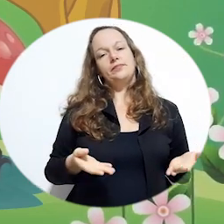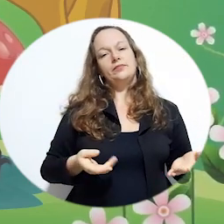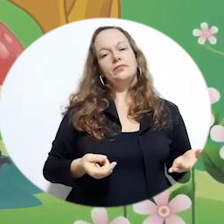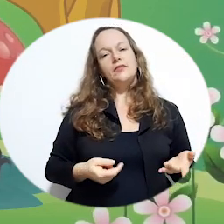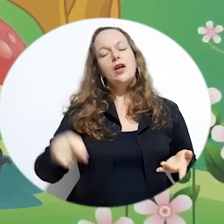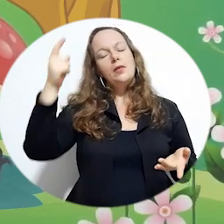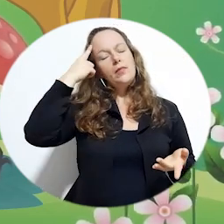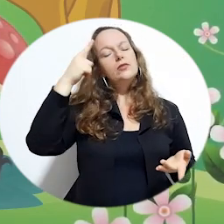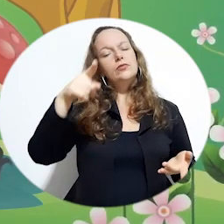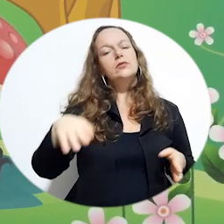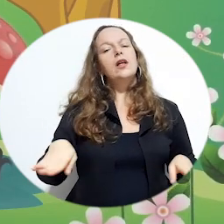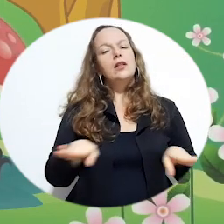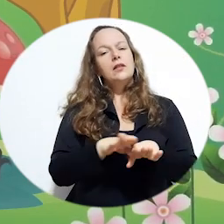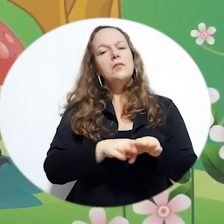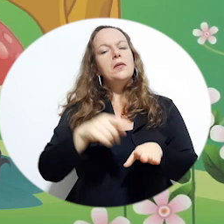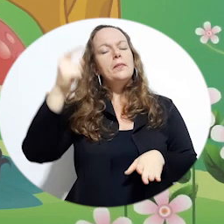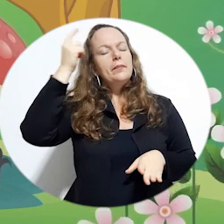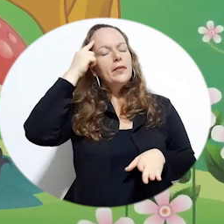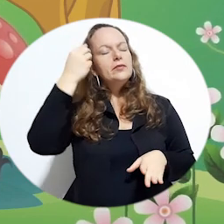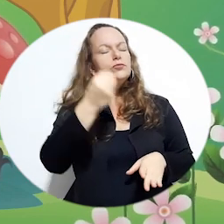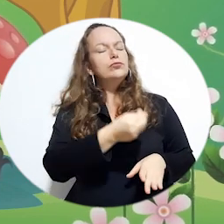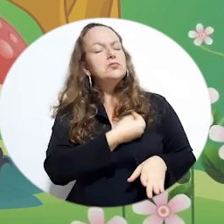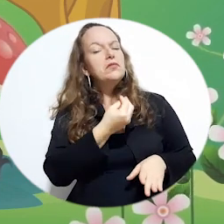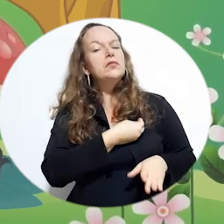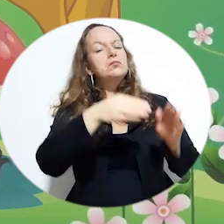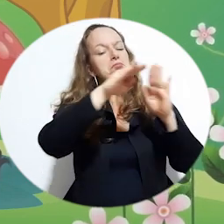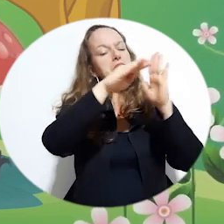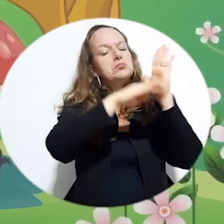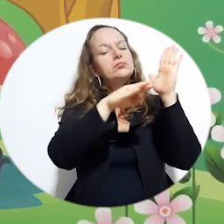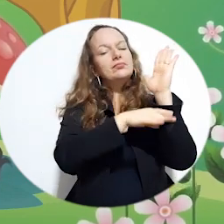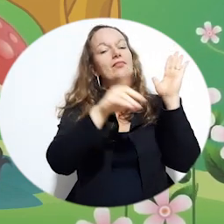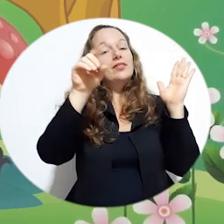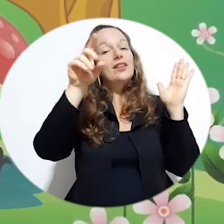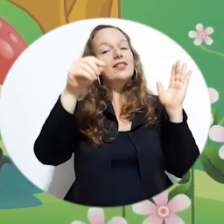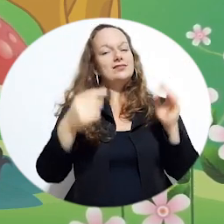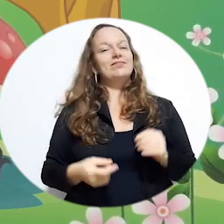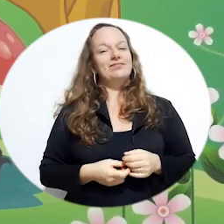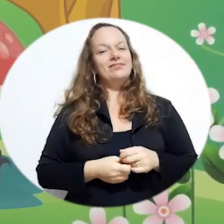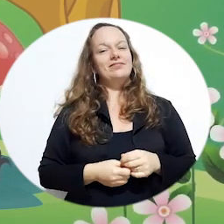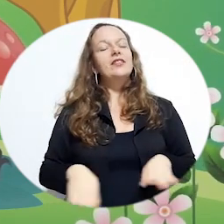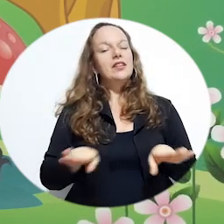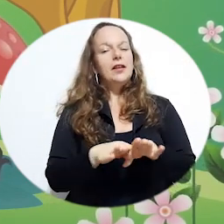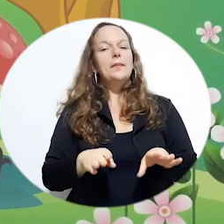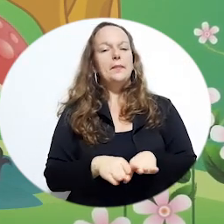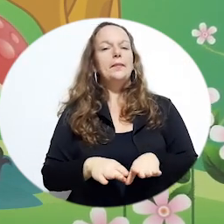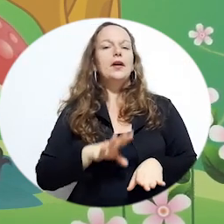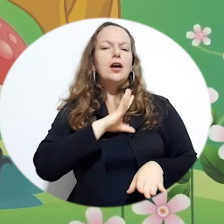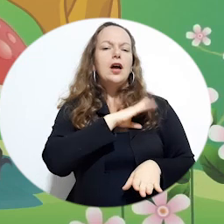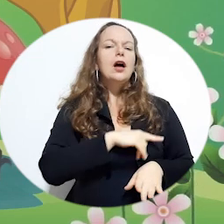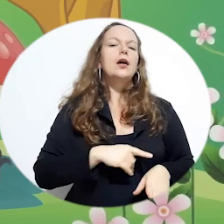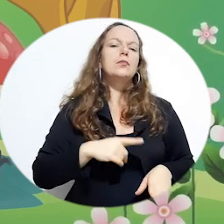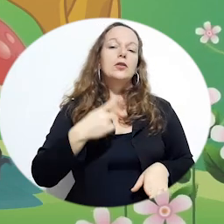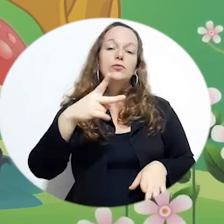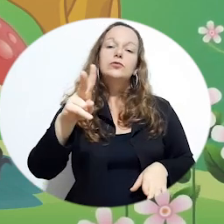viva como os 10 mandamentos que Deus nos deixou. Também espero que você ame ao seu próximo